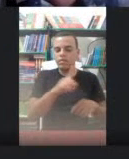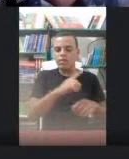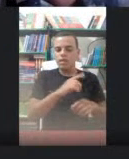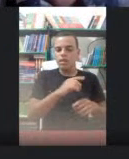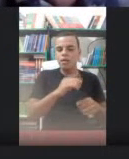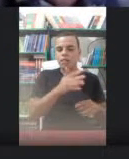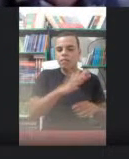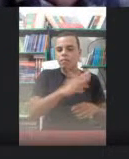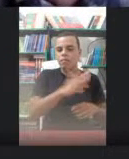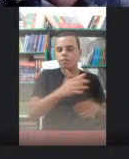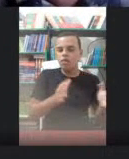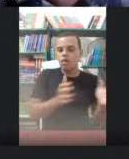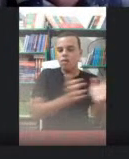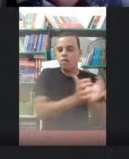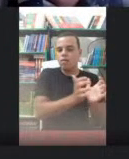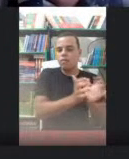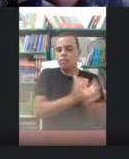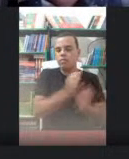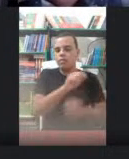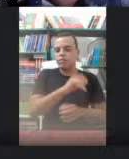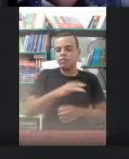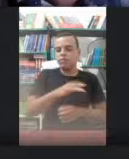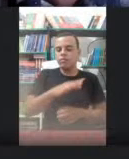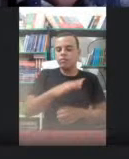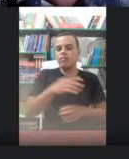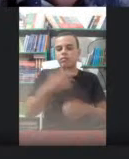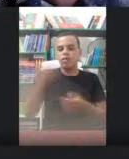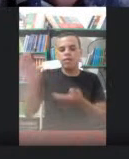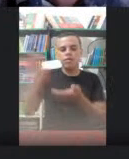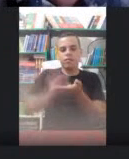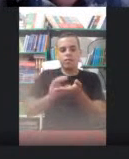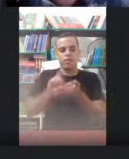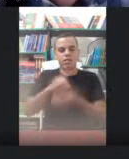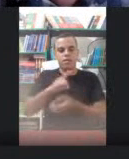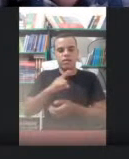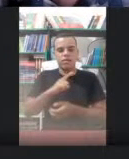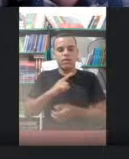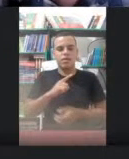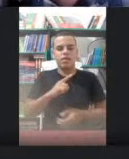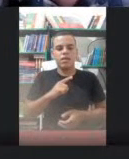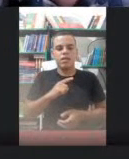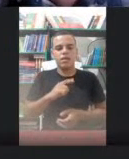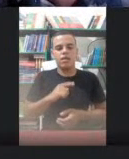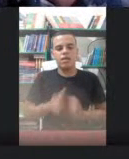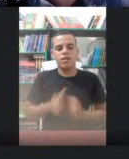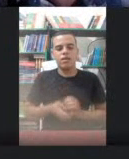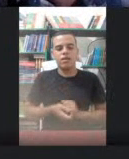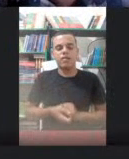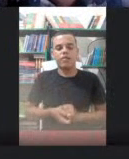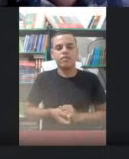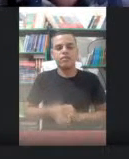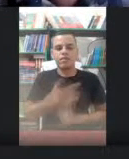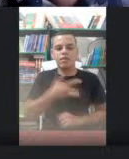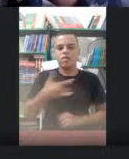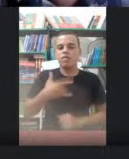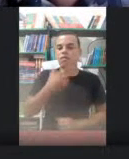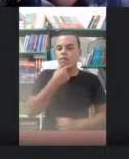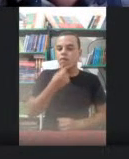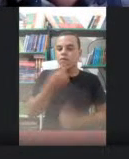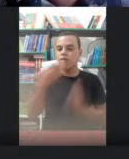incentivo financeiro chega ao incentivo às ações, né, voltadas à saúde do homem,